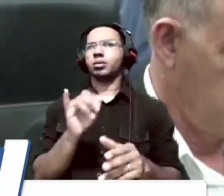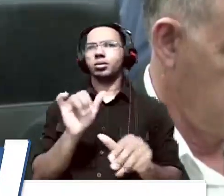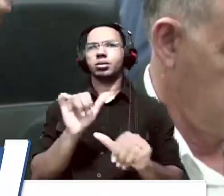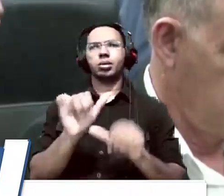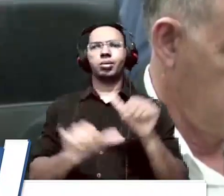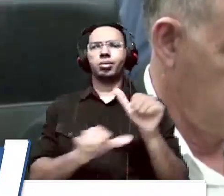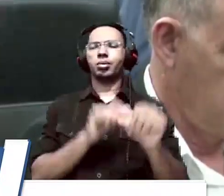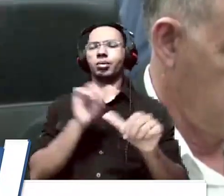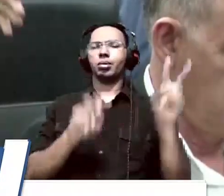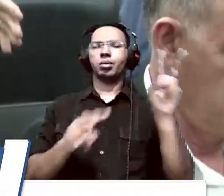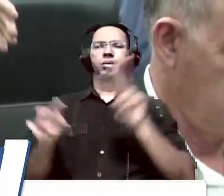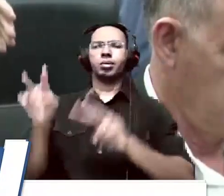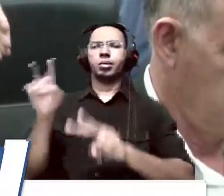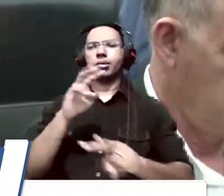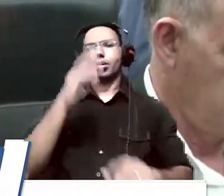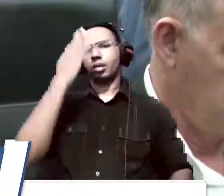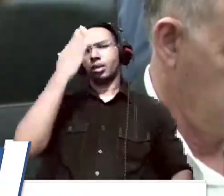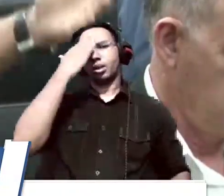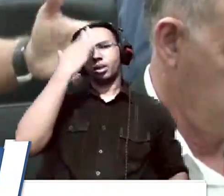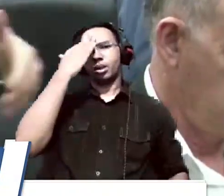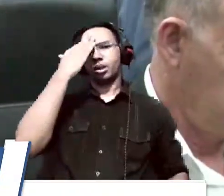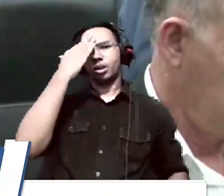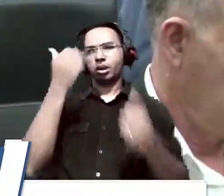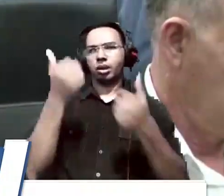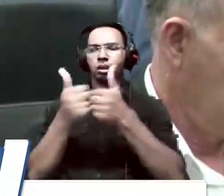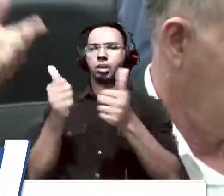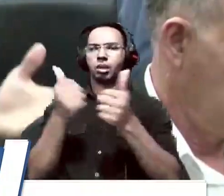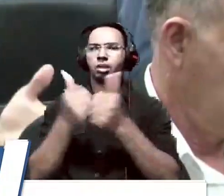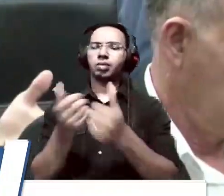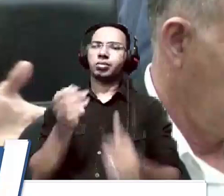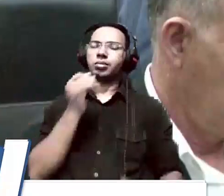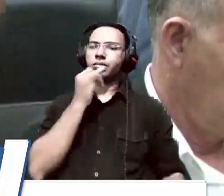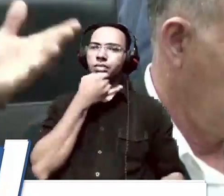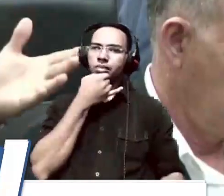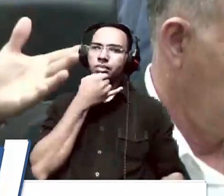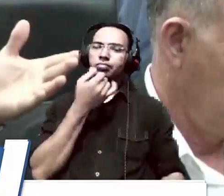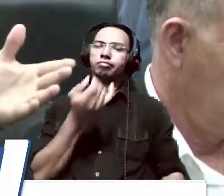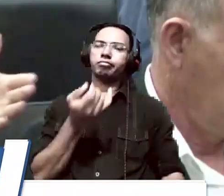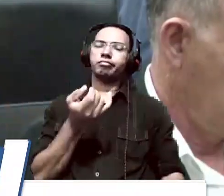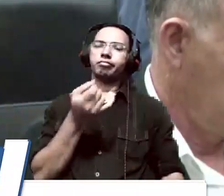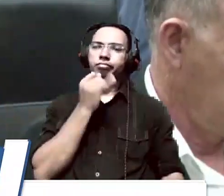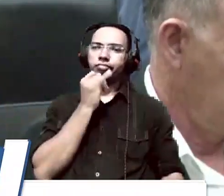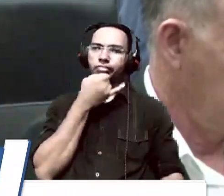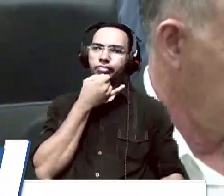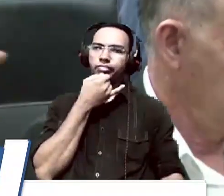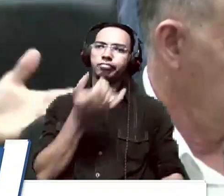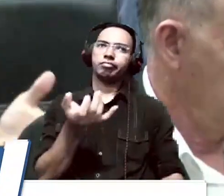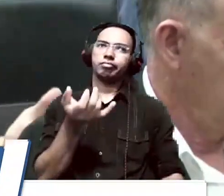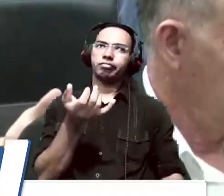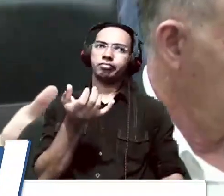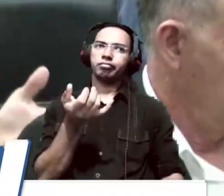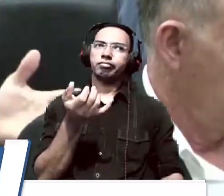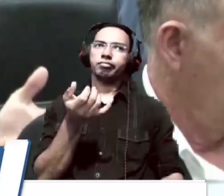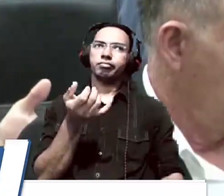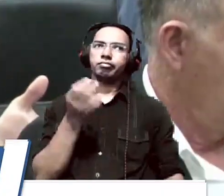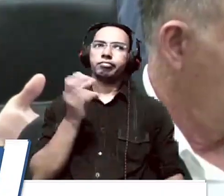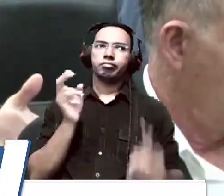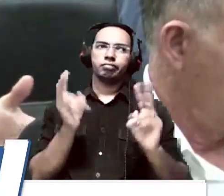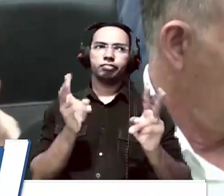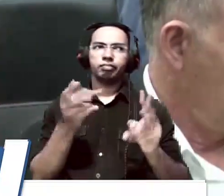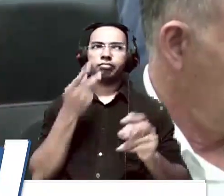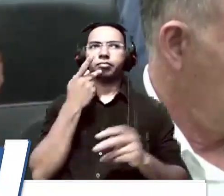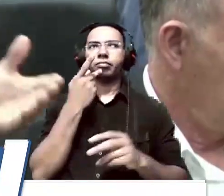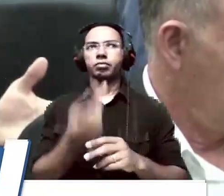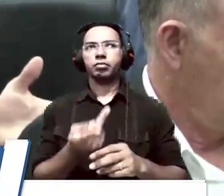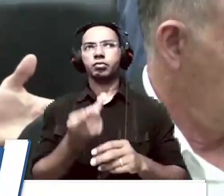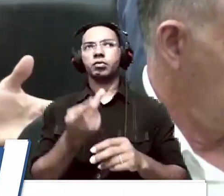de interpretação do transporte público. É uma lástima, é uma pena isso. A gente sempre falou aqui a respeito